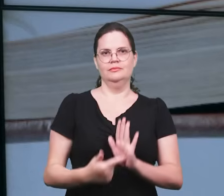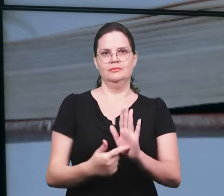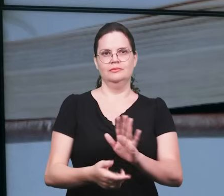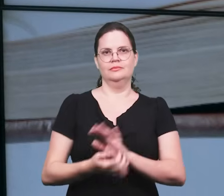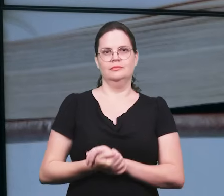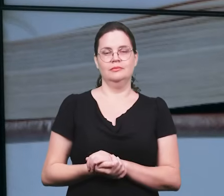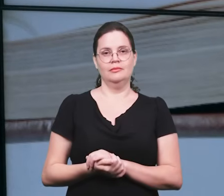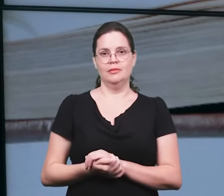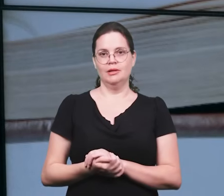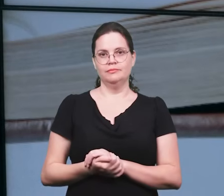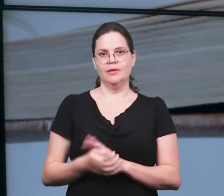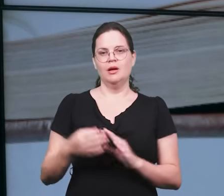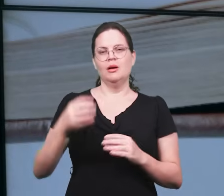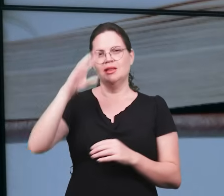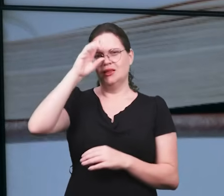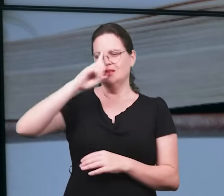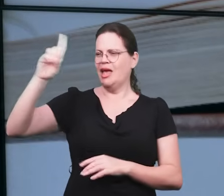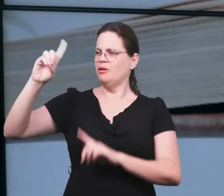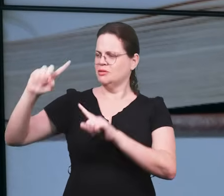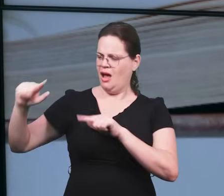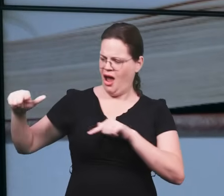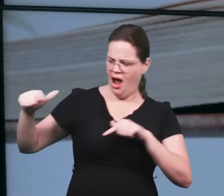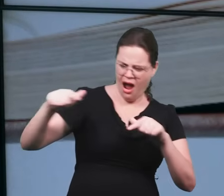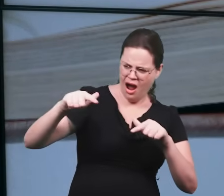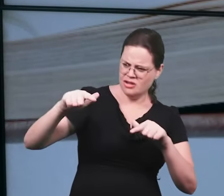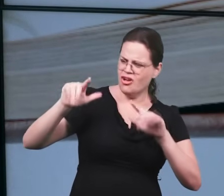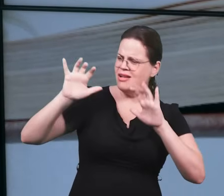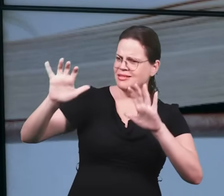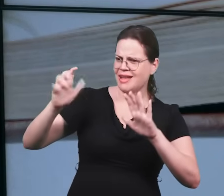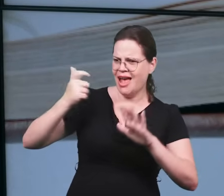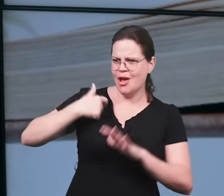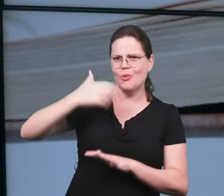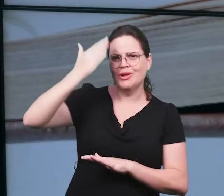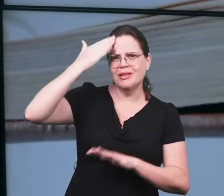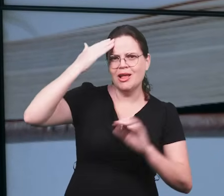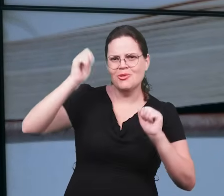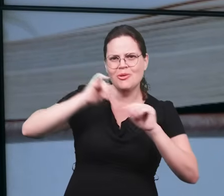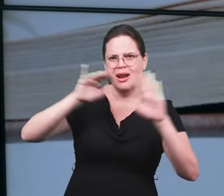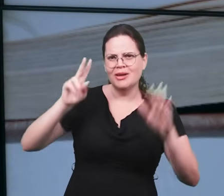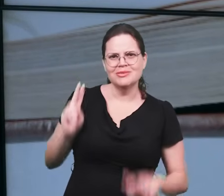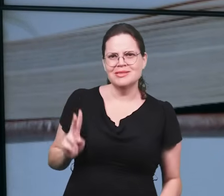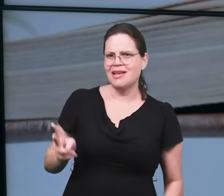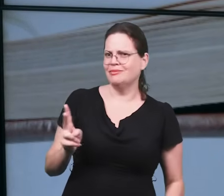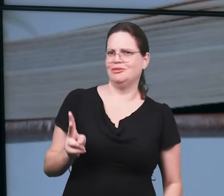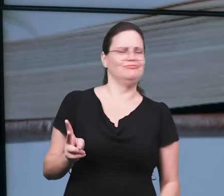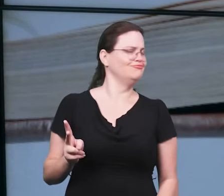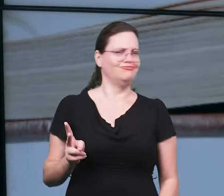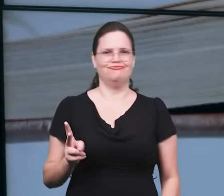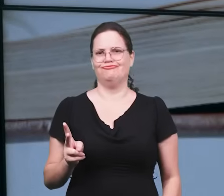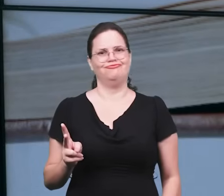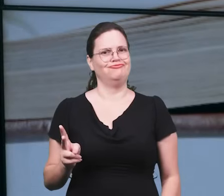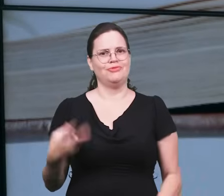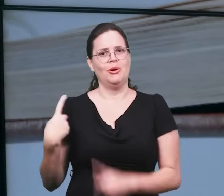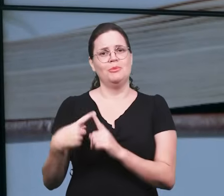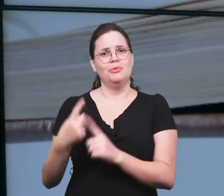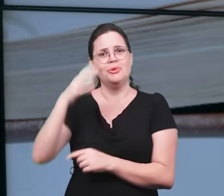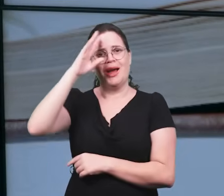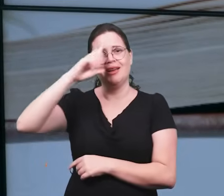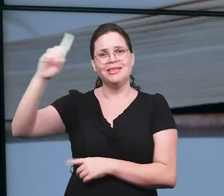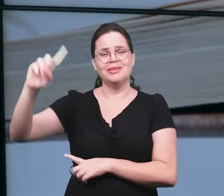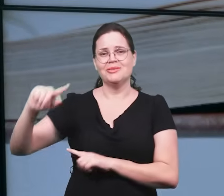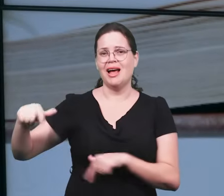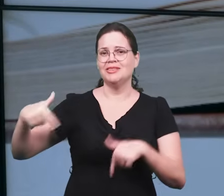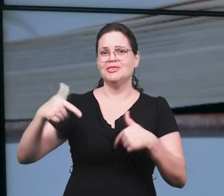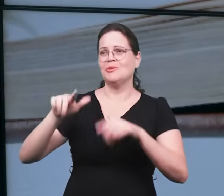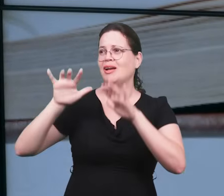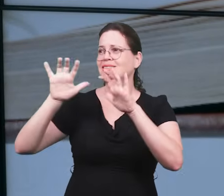sempre nós entendemos o agir de Deus, né? Aquele louvor, nem sempre entendemos porque o Senhor está agindo